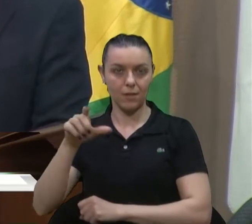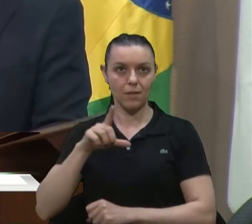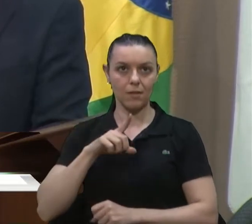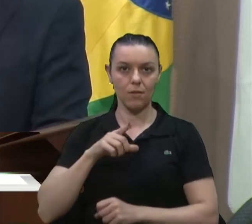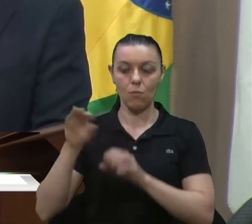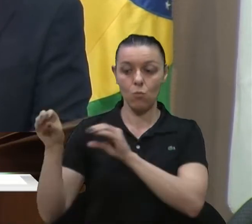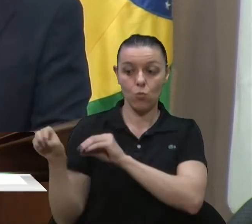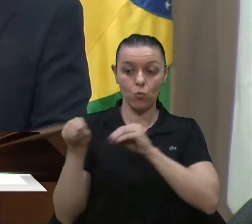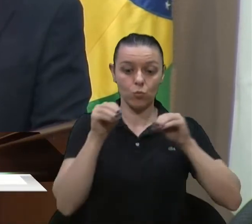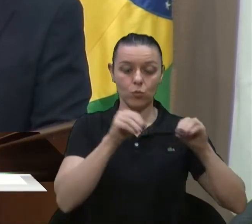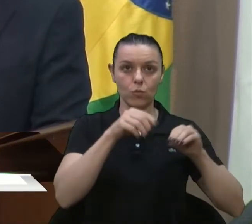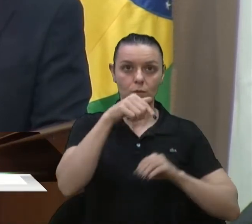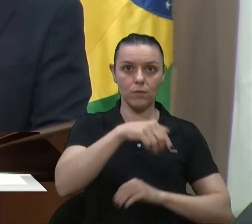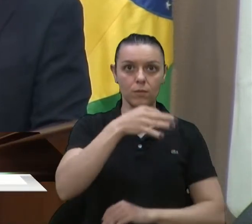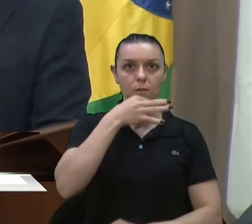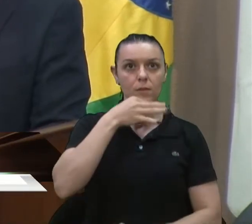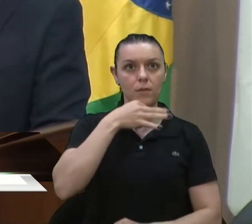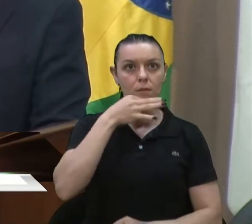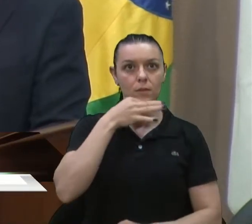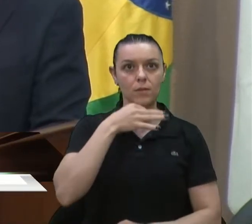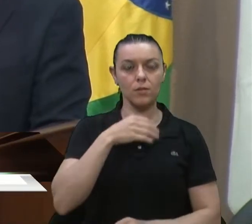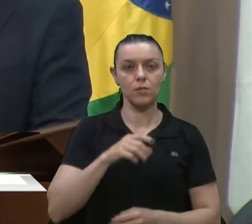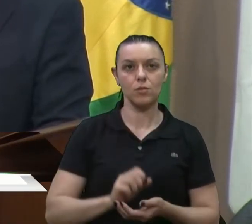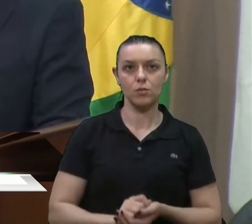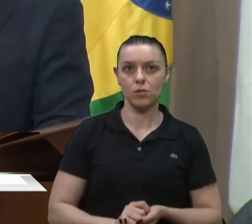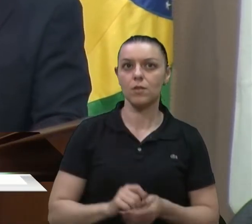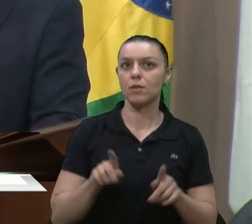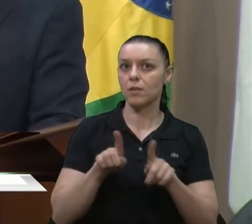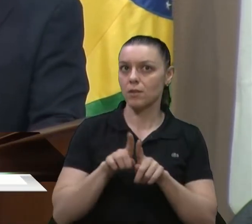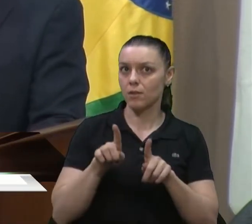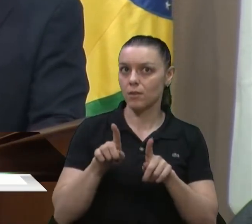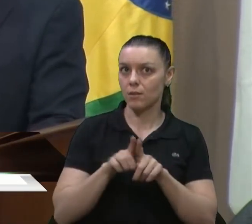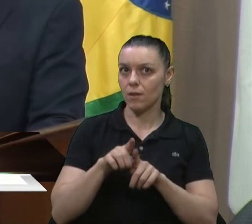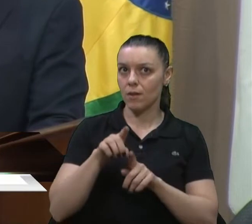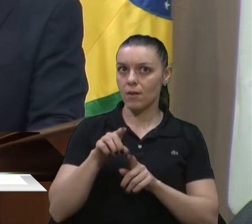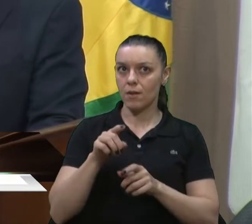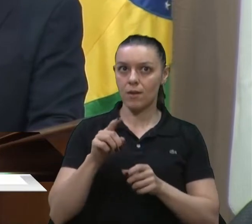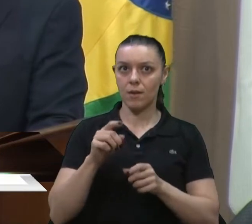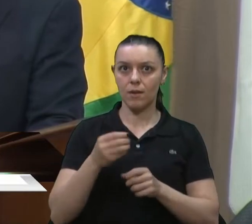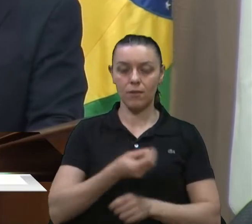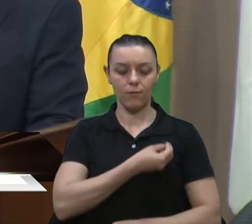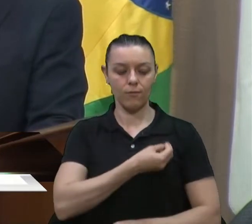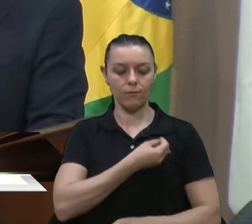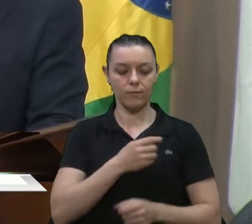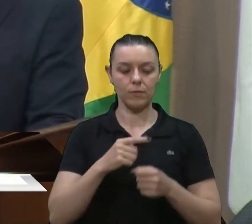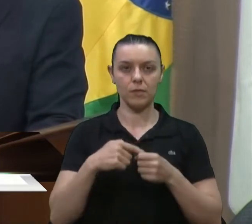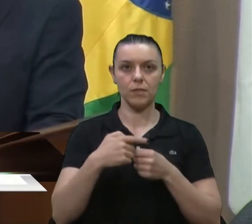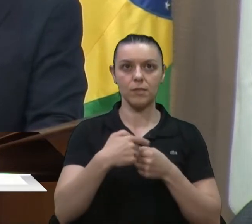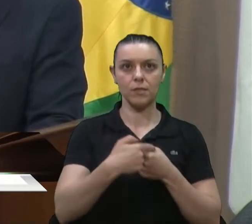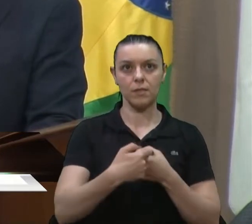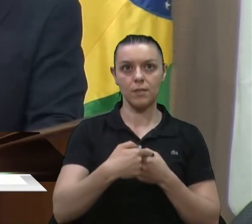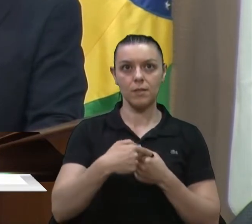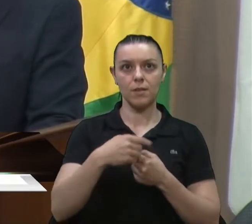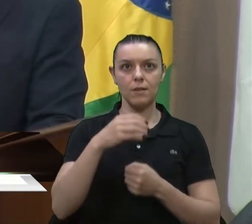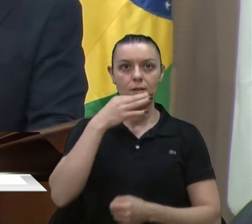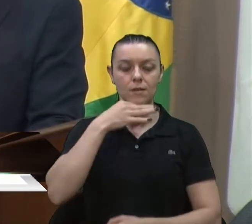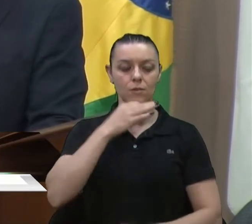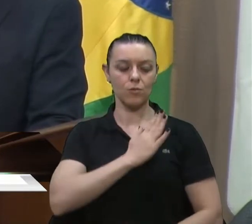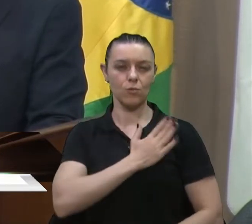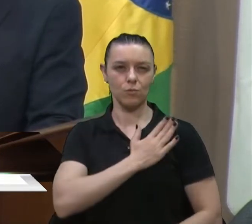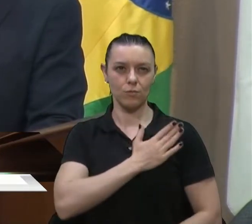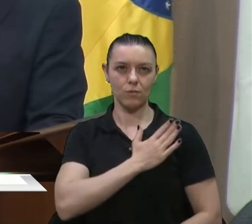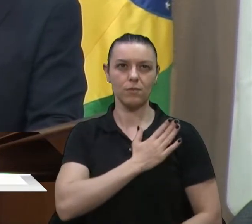Convidamos o vereador Adriano Bressan para que acompanhe até a mesa principal homenageado da noite, Roberto Antônio